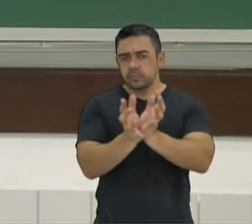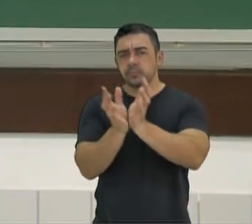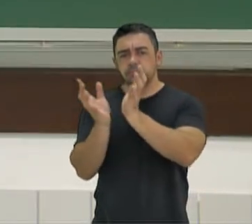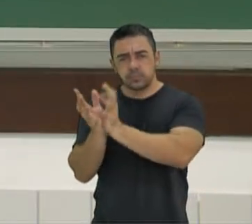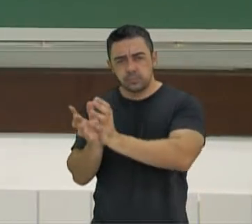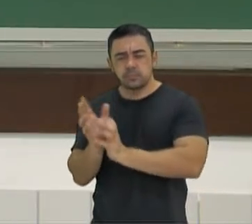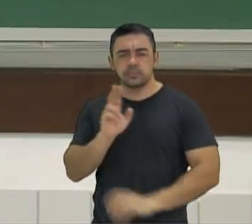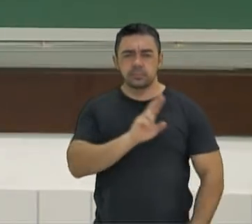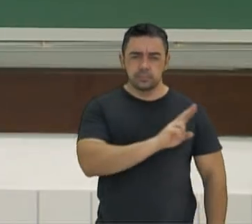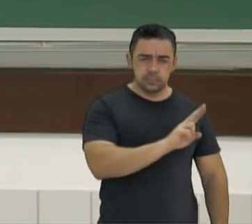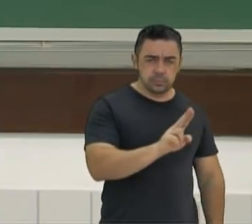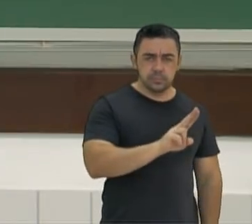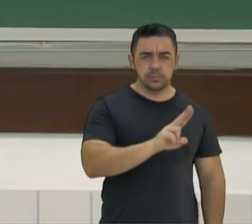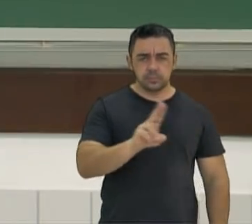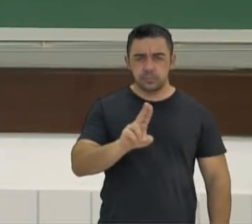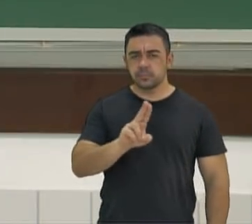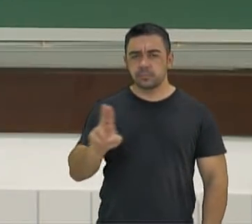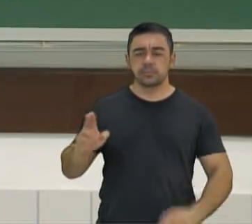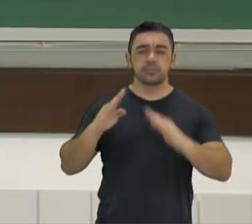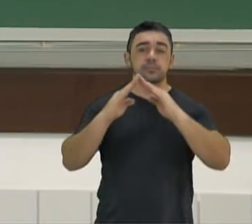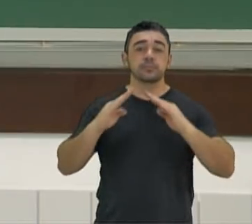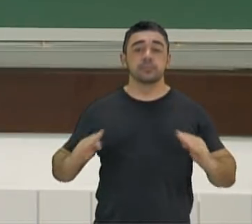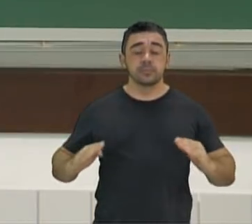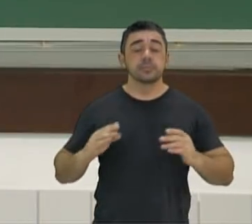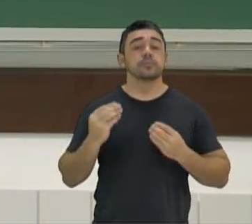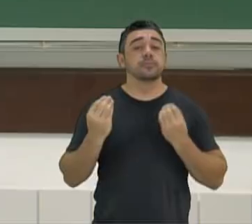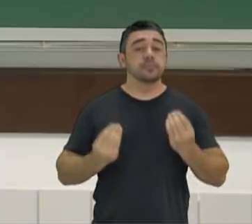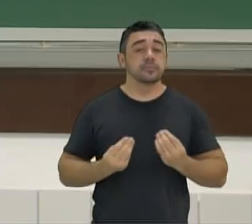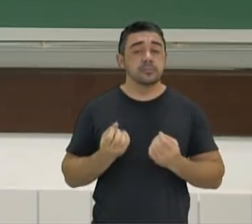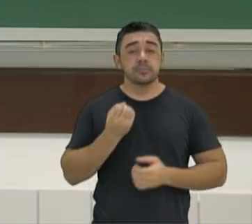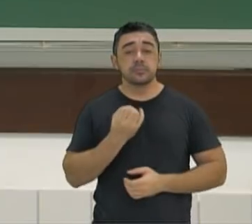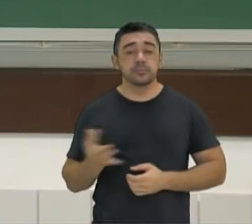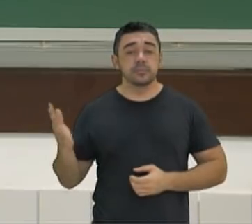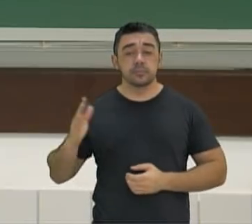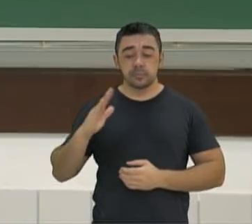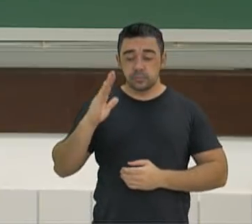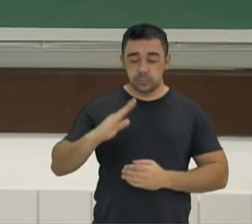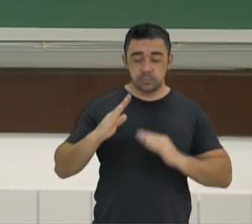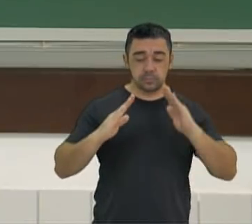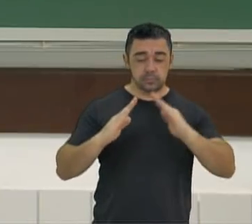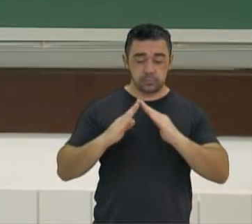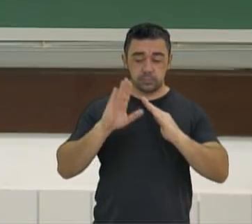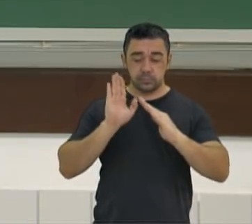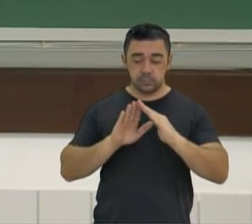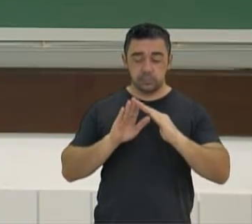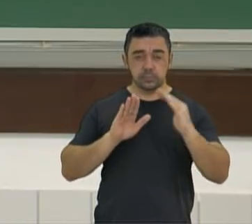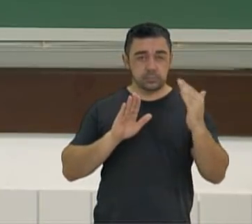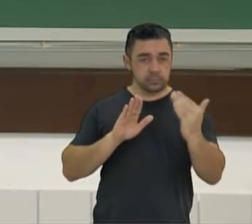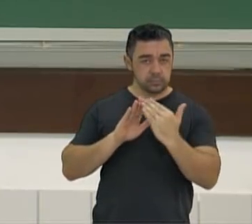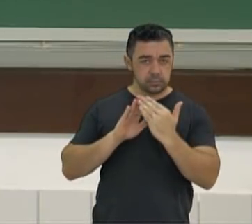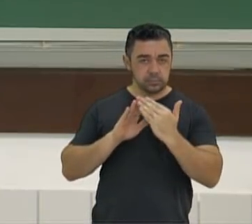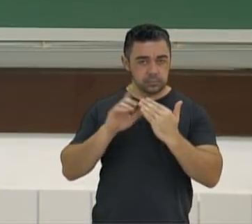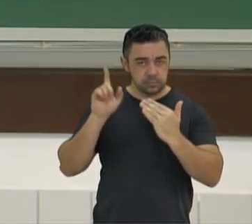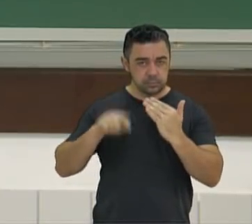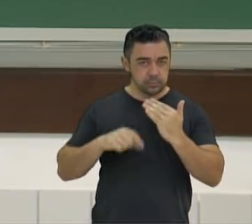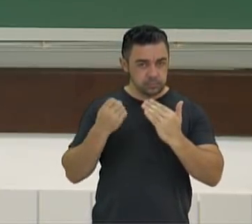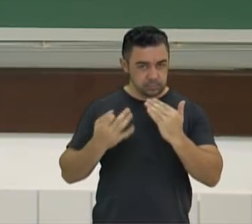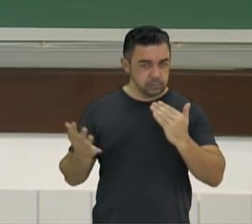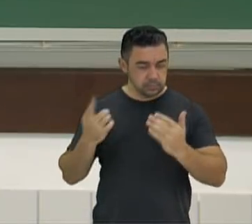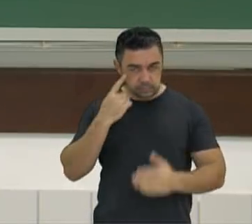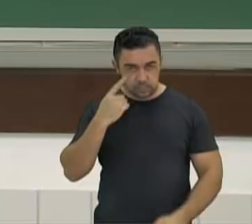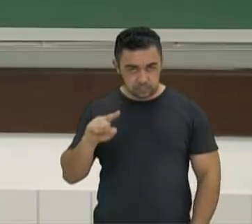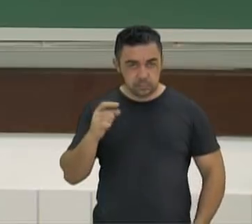possíveis para as pirâmides conforme o quê? Conforme a quantidade de lados do polígono da base. Lembra que a gente já falou sobre